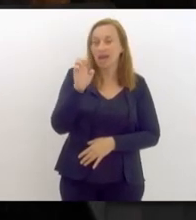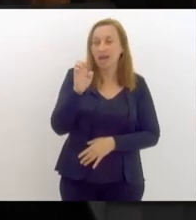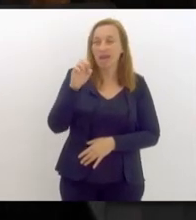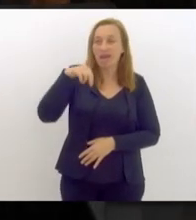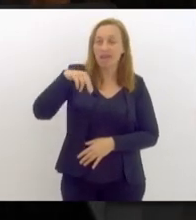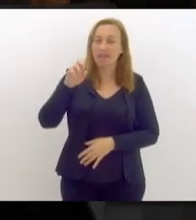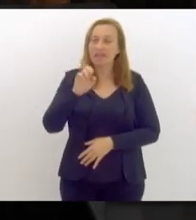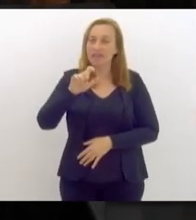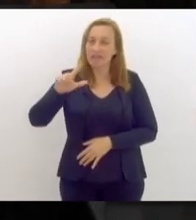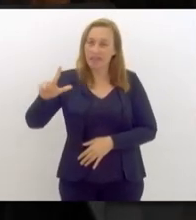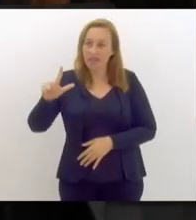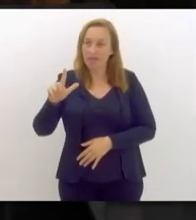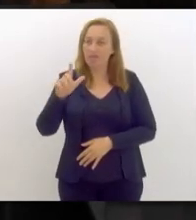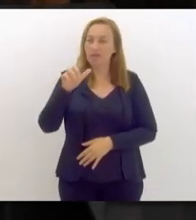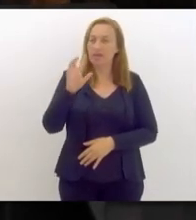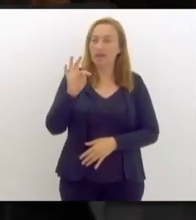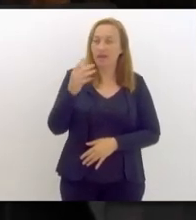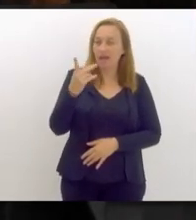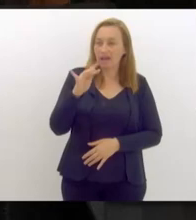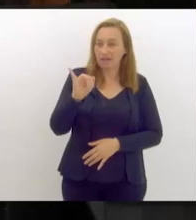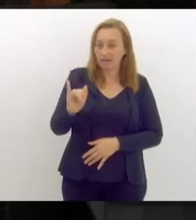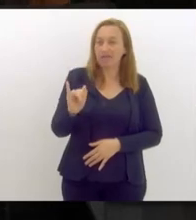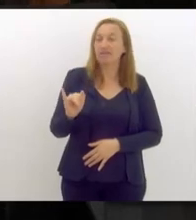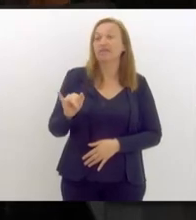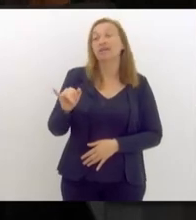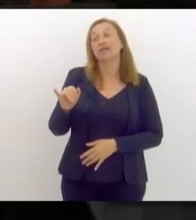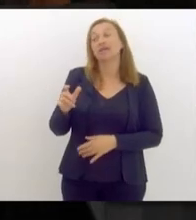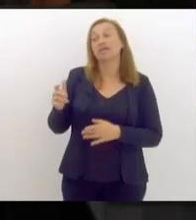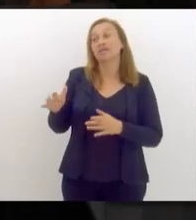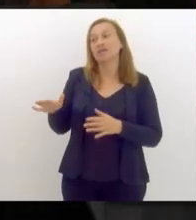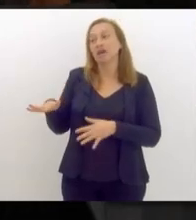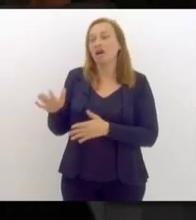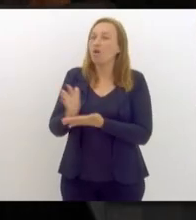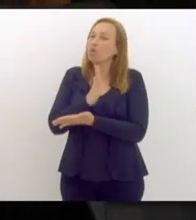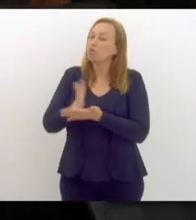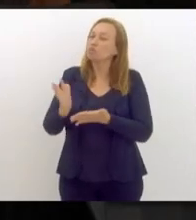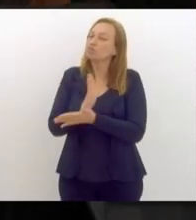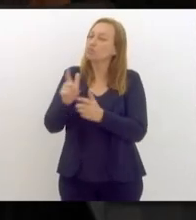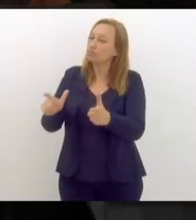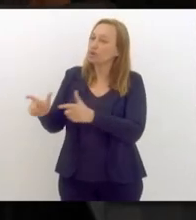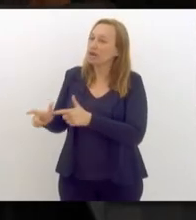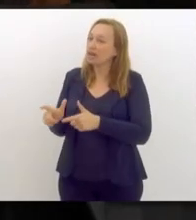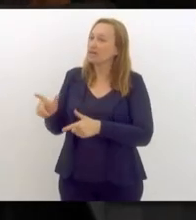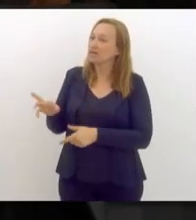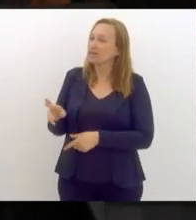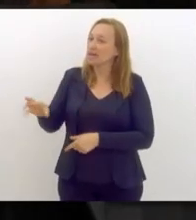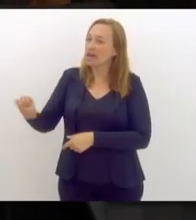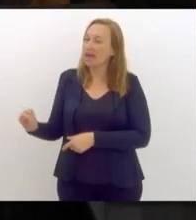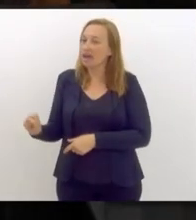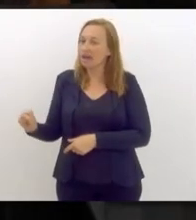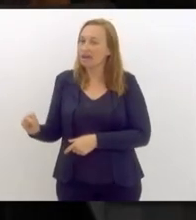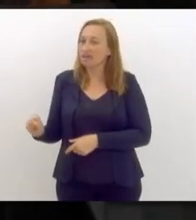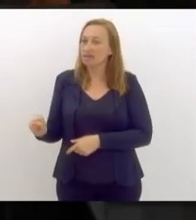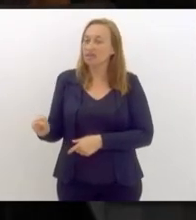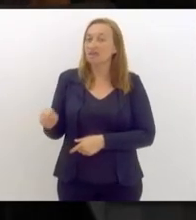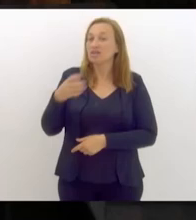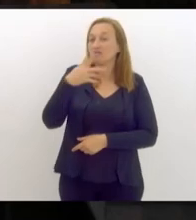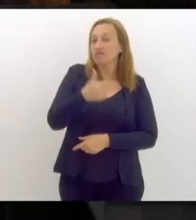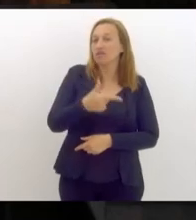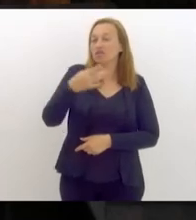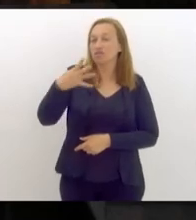na região serrana em alguma regiões faltou luz até por 24